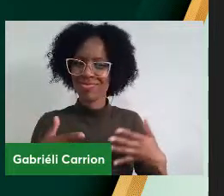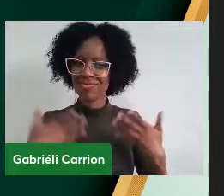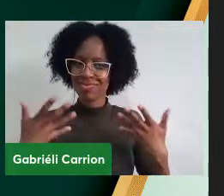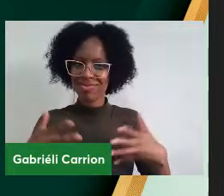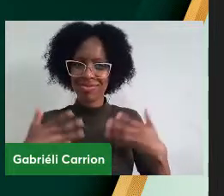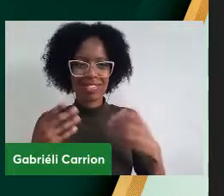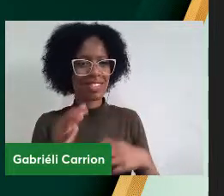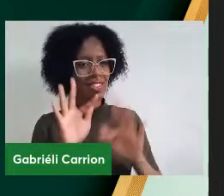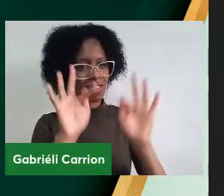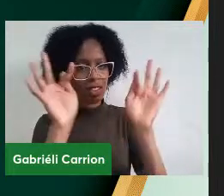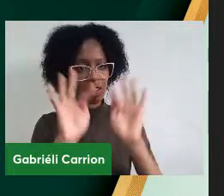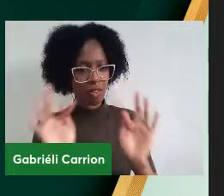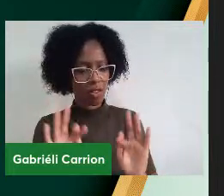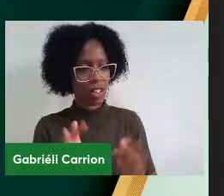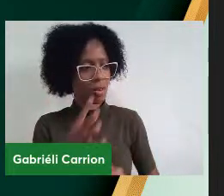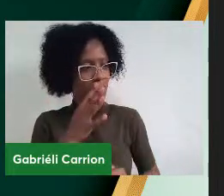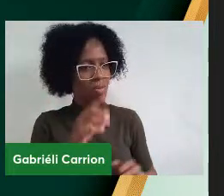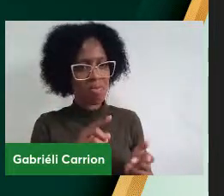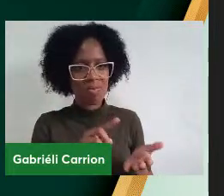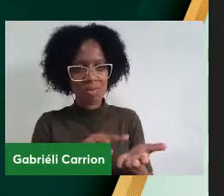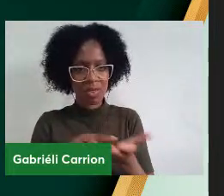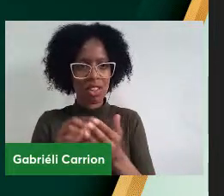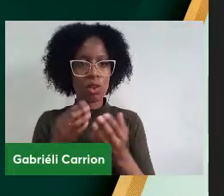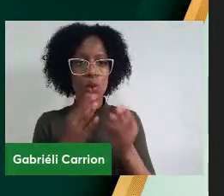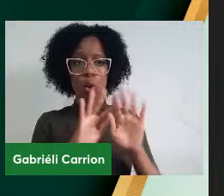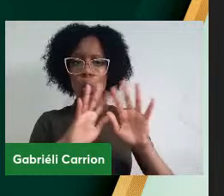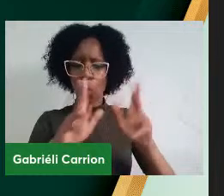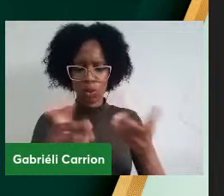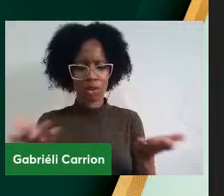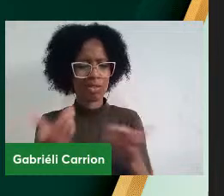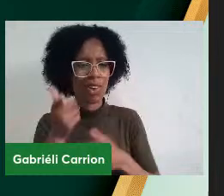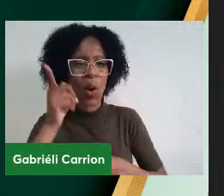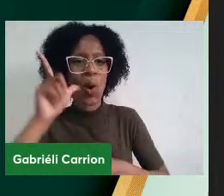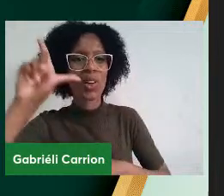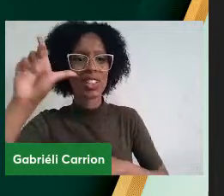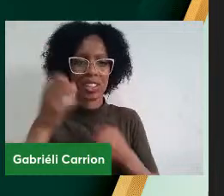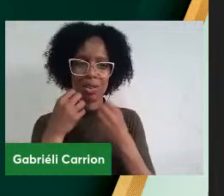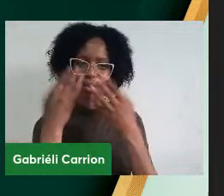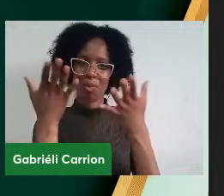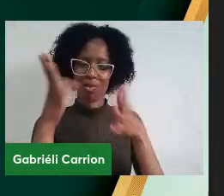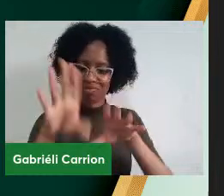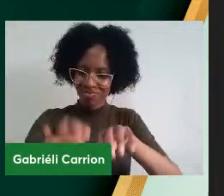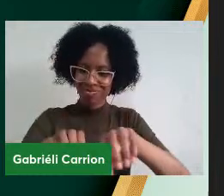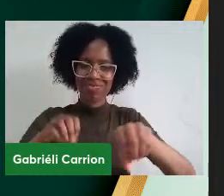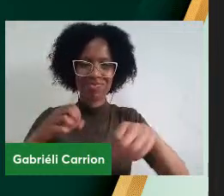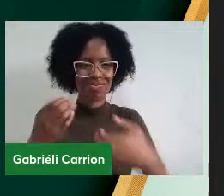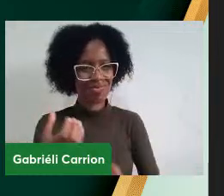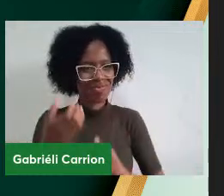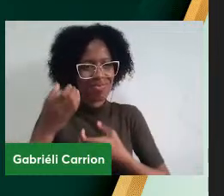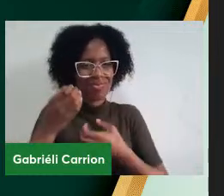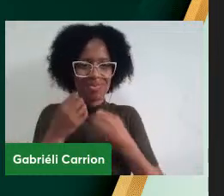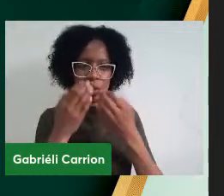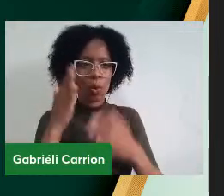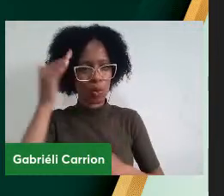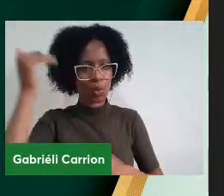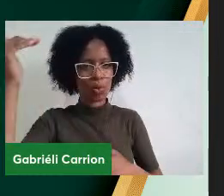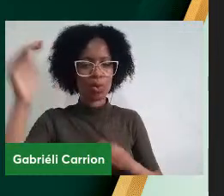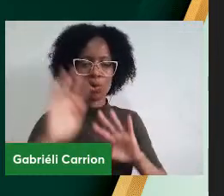desde o ingresso e agora, né, a conquista do sonho aí, o tão esperado diploma, tá, gente? Sucesso para todos.